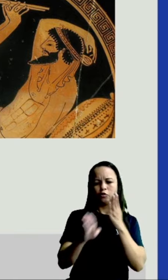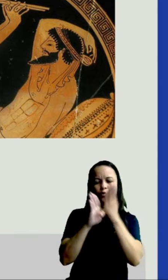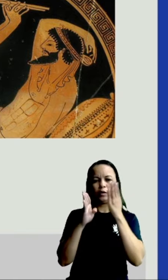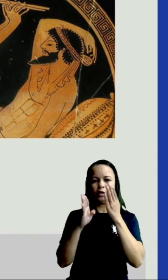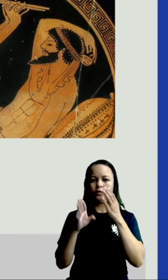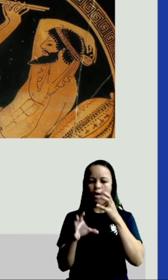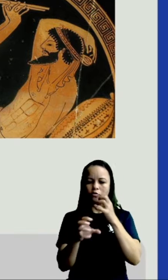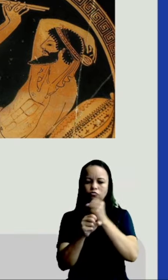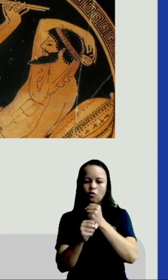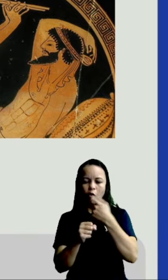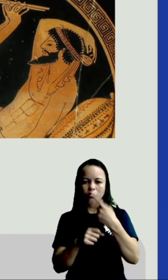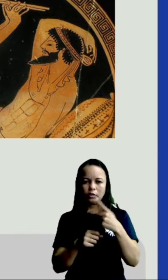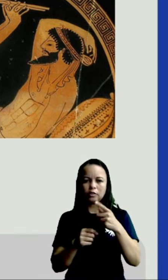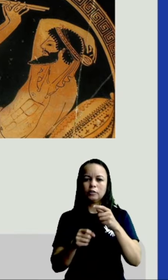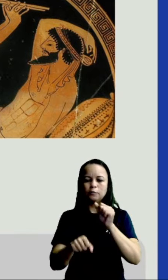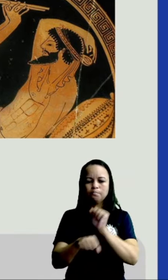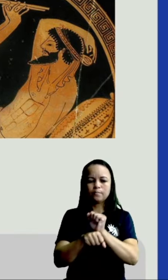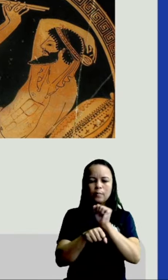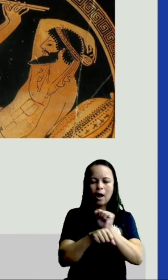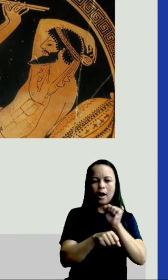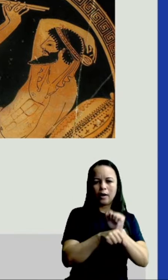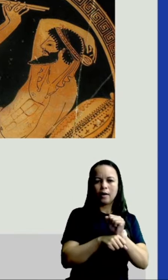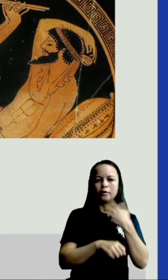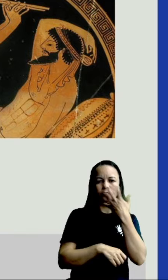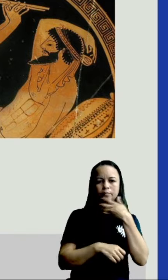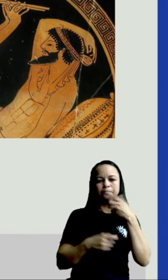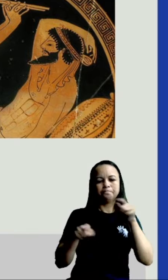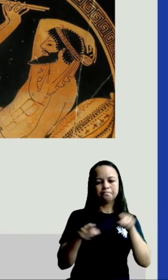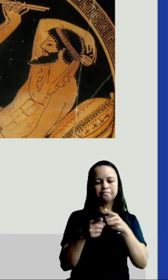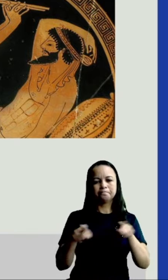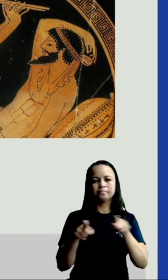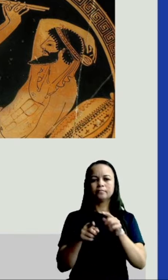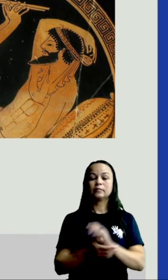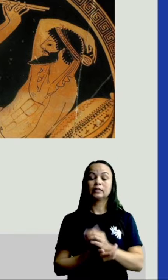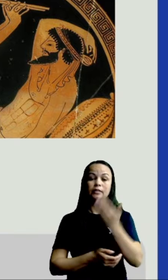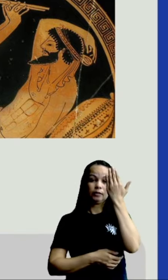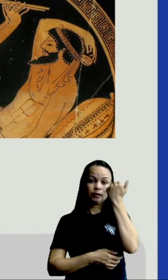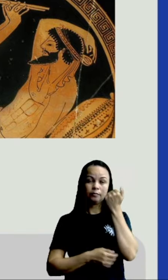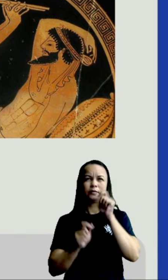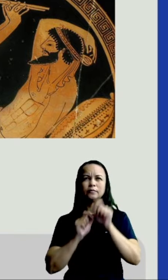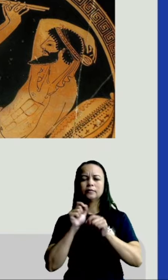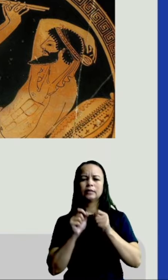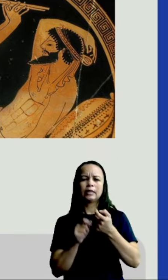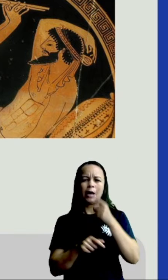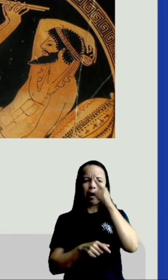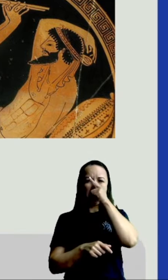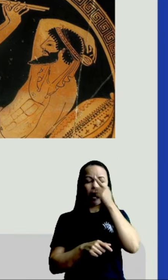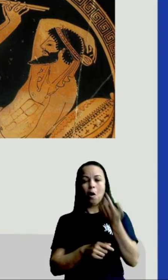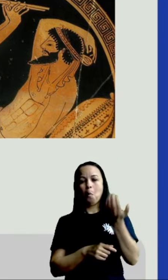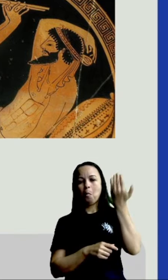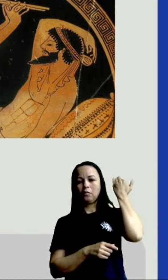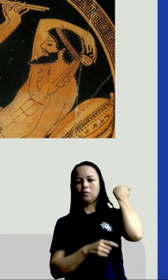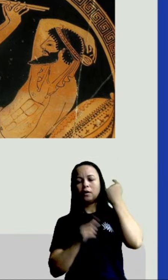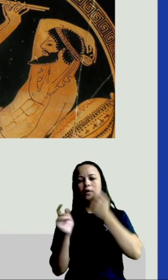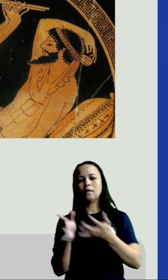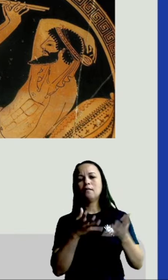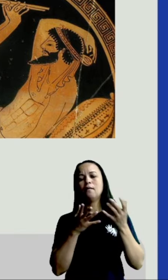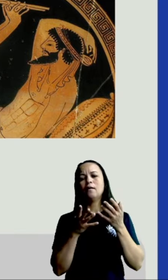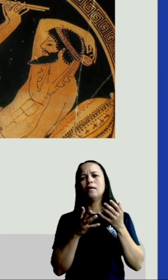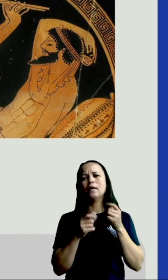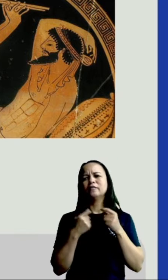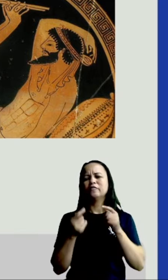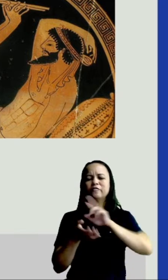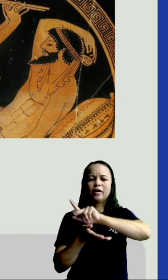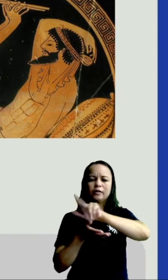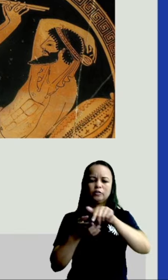as notas e os intervalos musicais sabe-se que na Roma antiga muitas manifestações manifestações